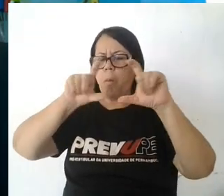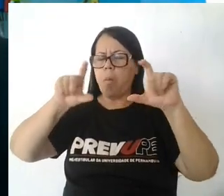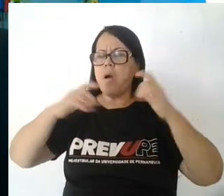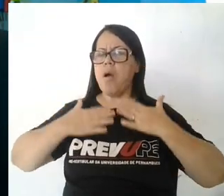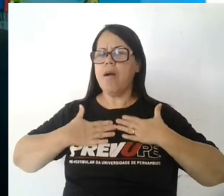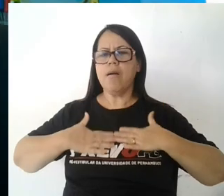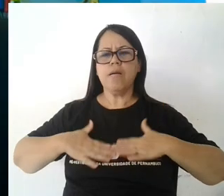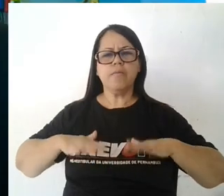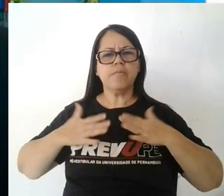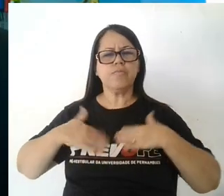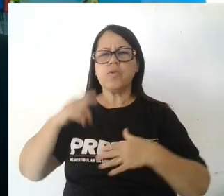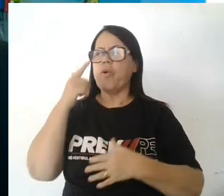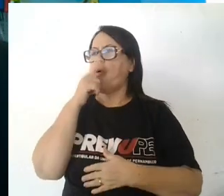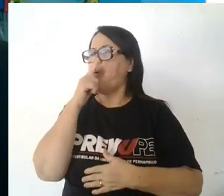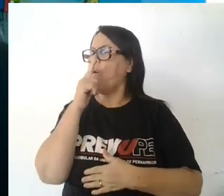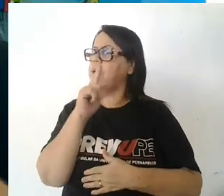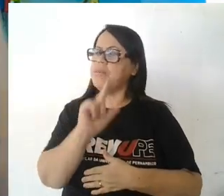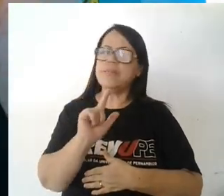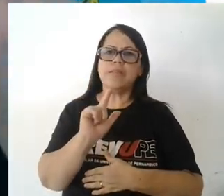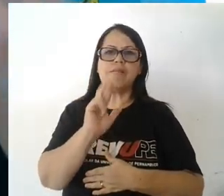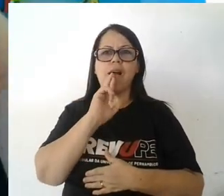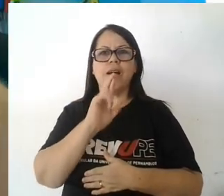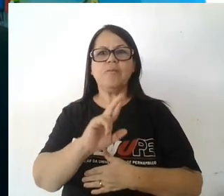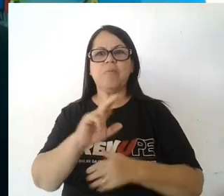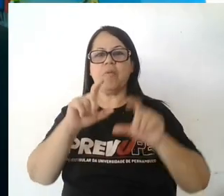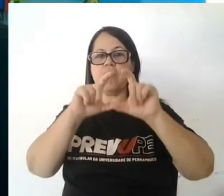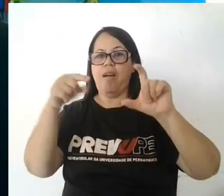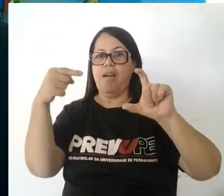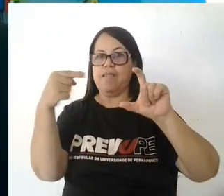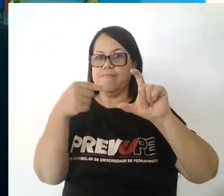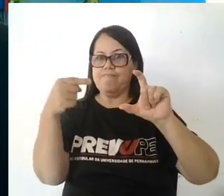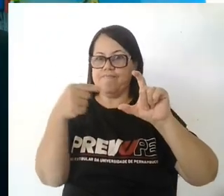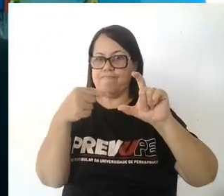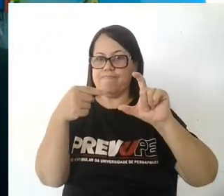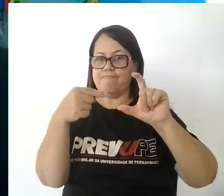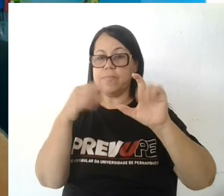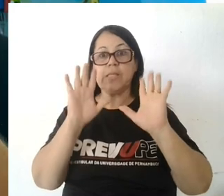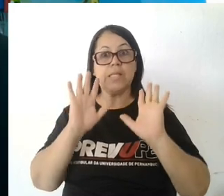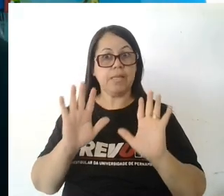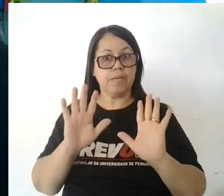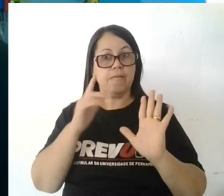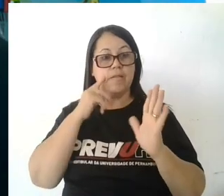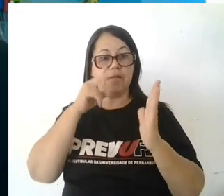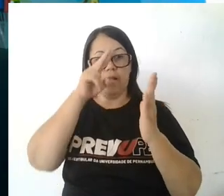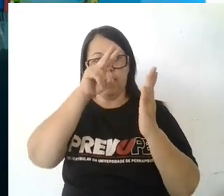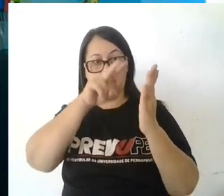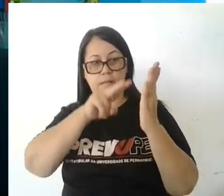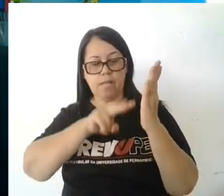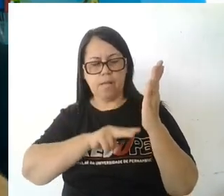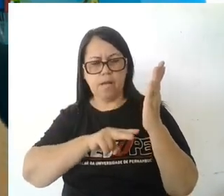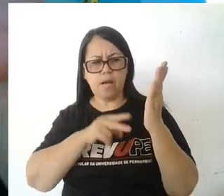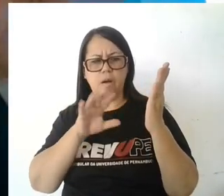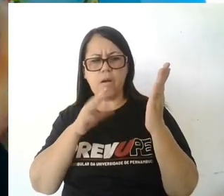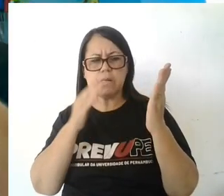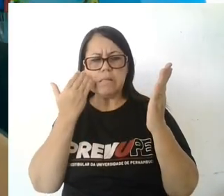vai conseguir responder a questão buscando a informação em trechos do próprio texto. Então, você vai fazer a leitura do gênero, você